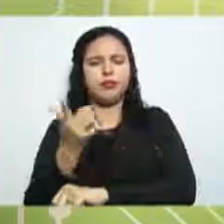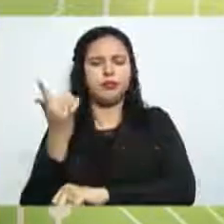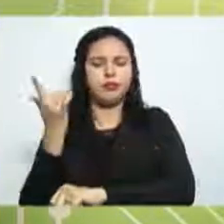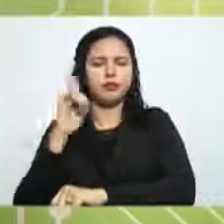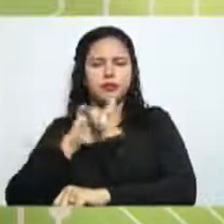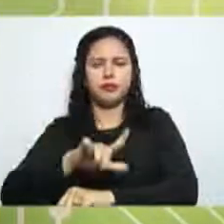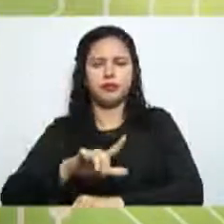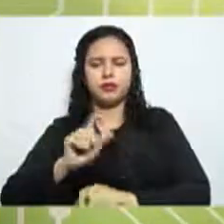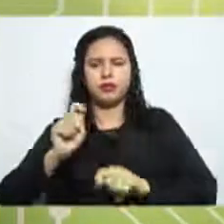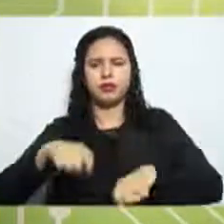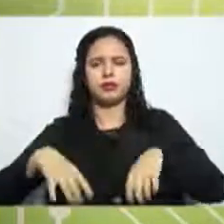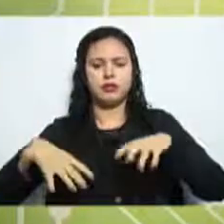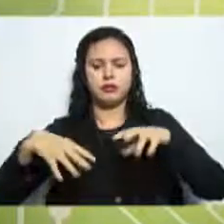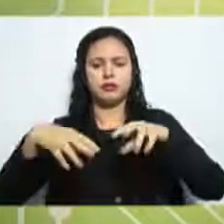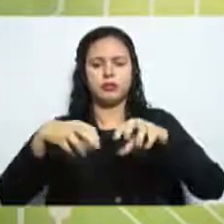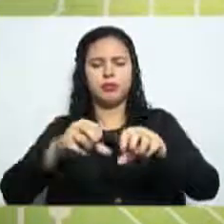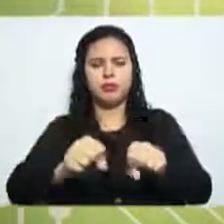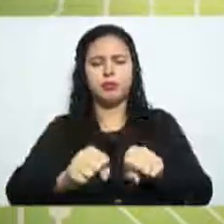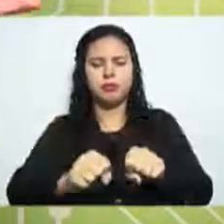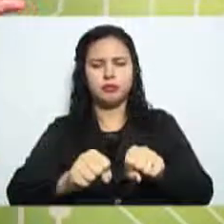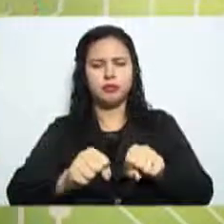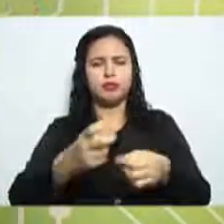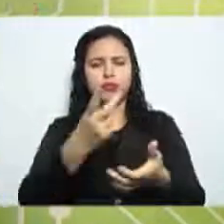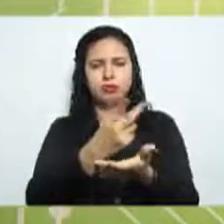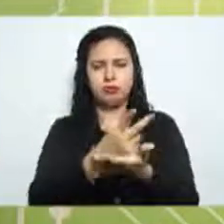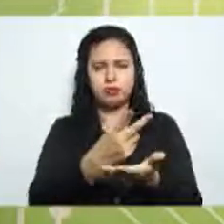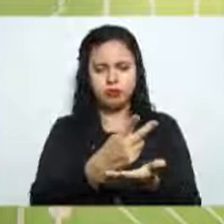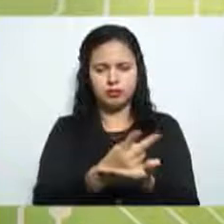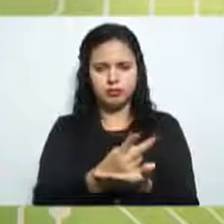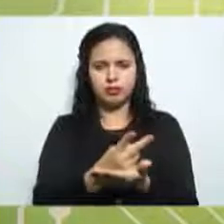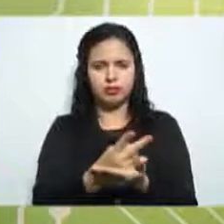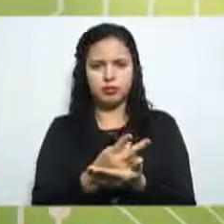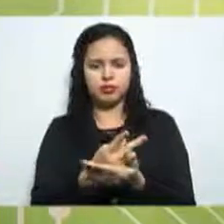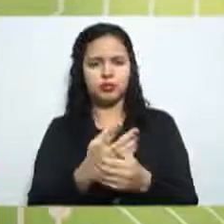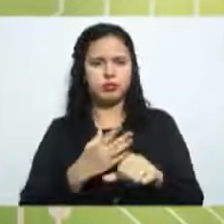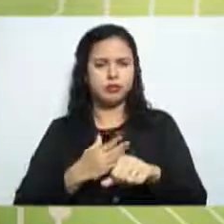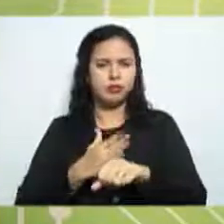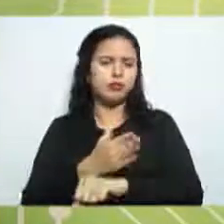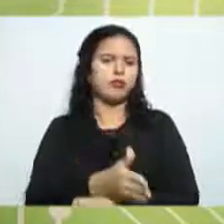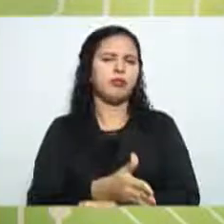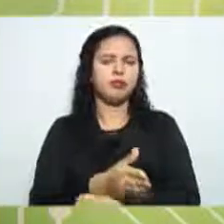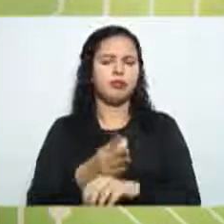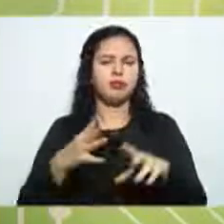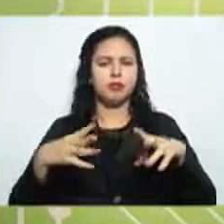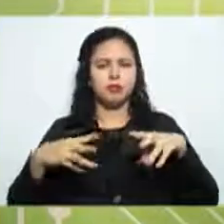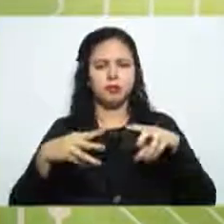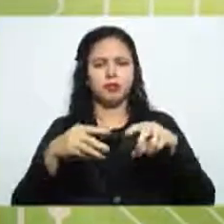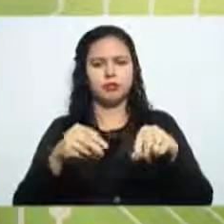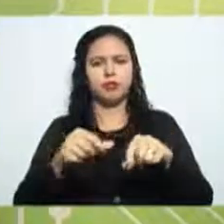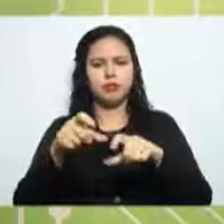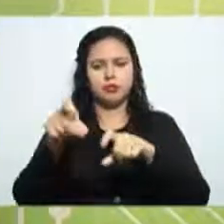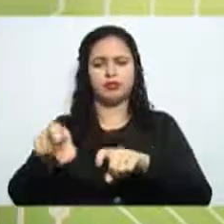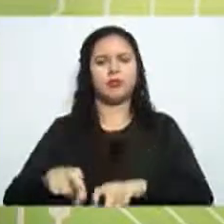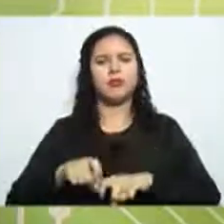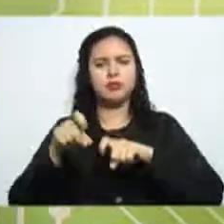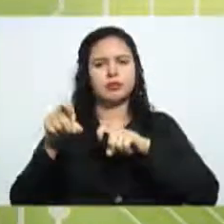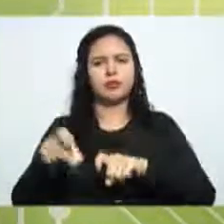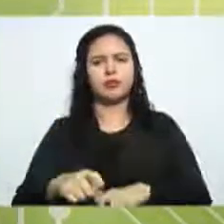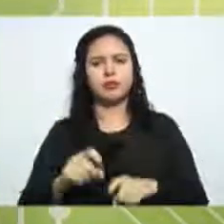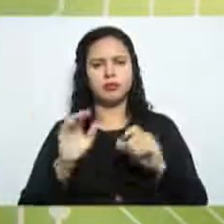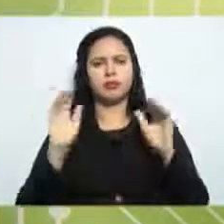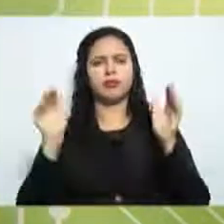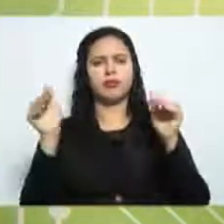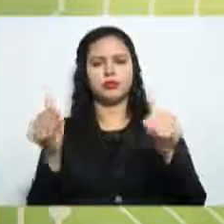novas estradas vicinais constantemente para dar acesso a terras que são agricultáveis, que são destinadas